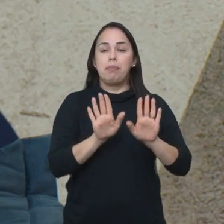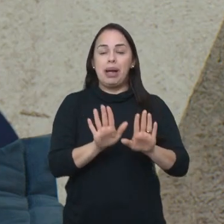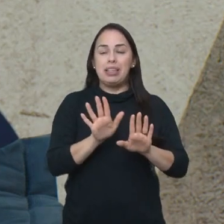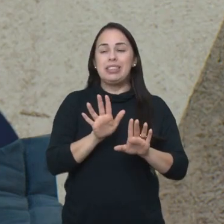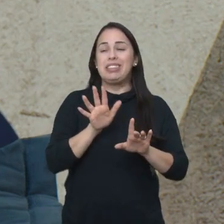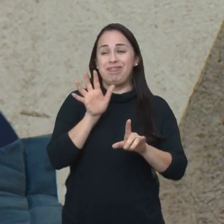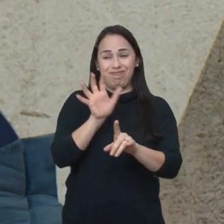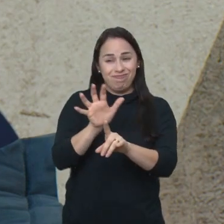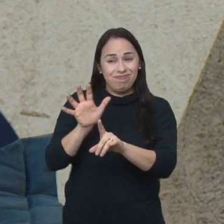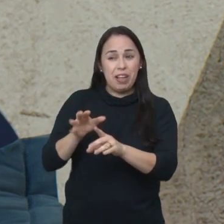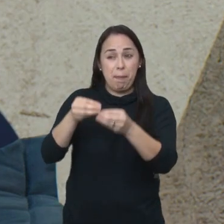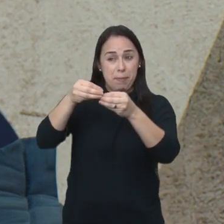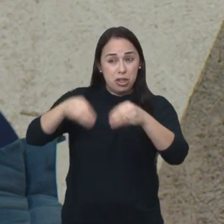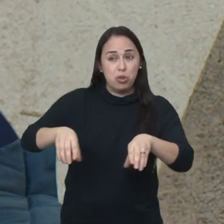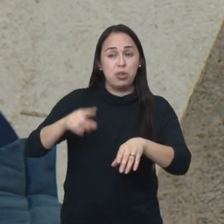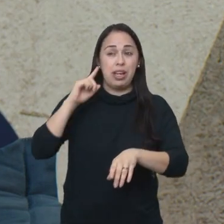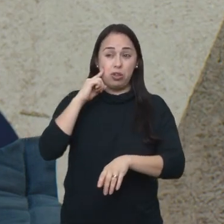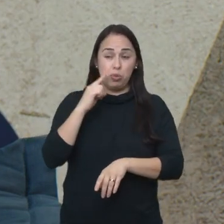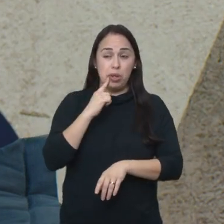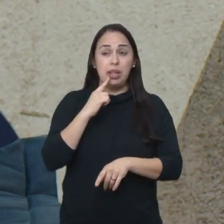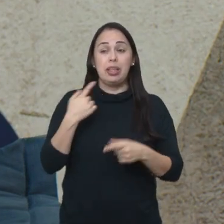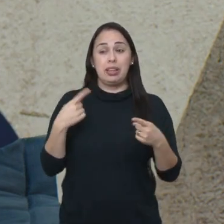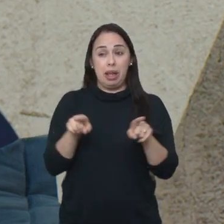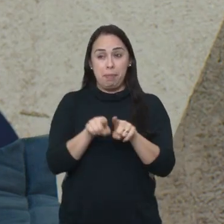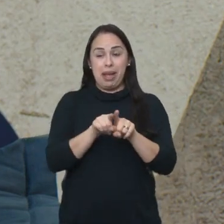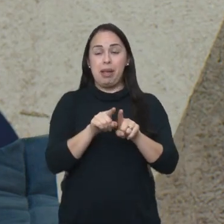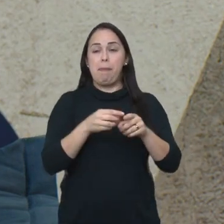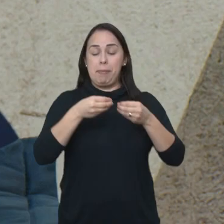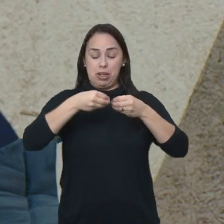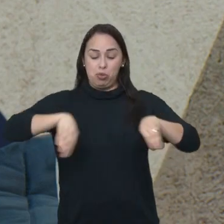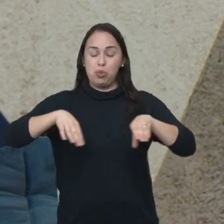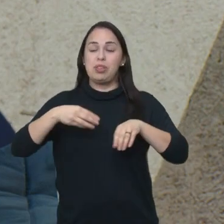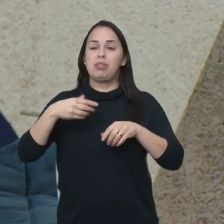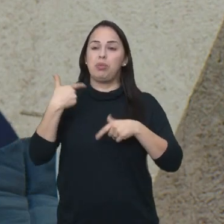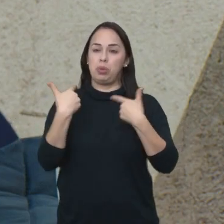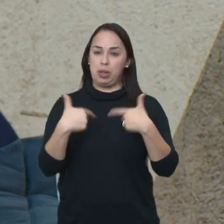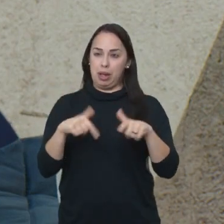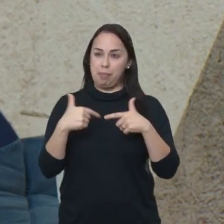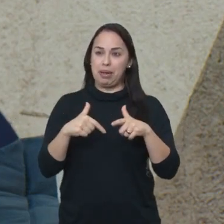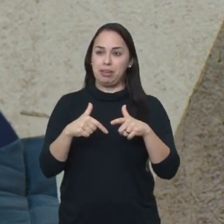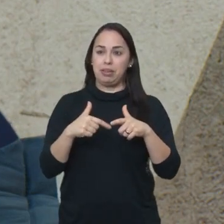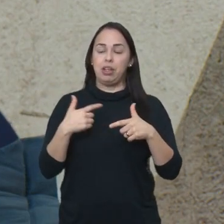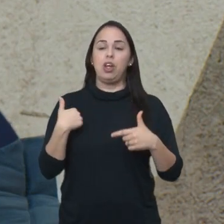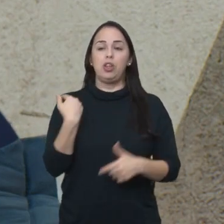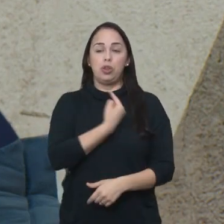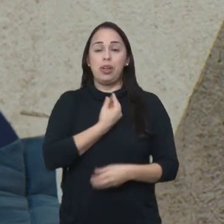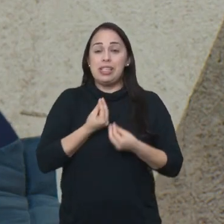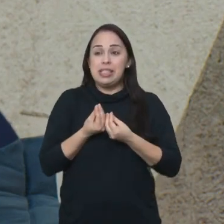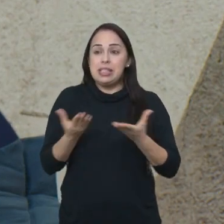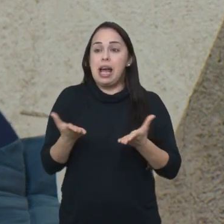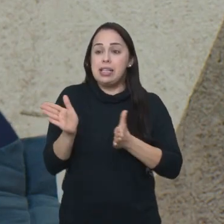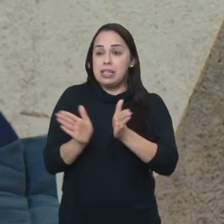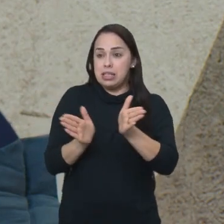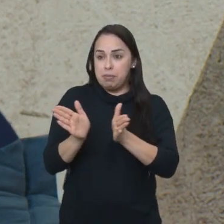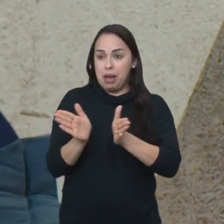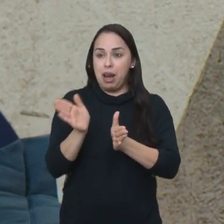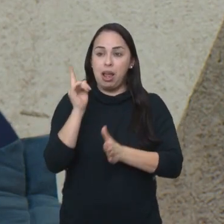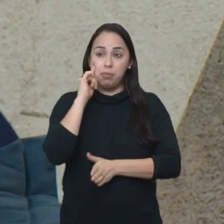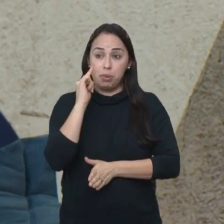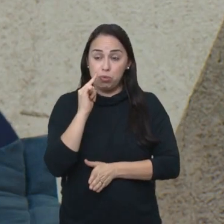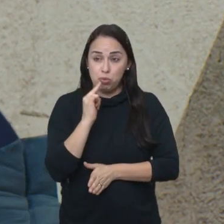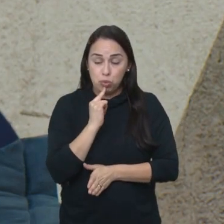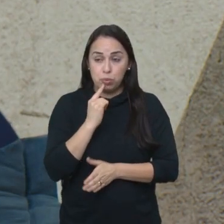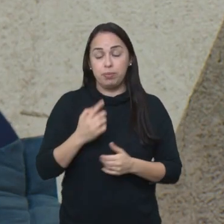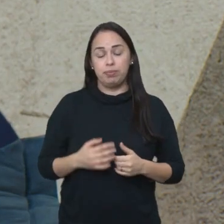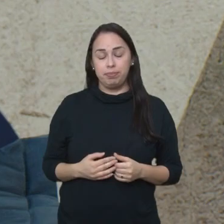impacta na vida dos surdos e impacta no nosso trabalho, porque o nosso trabalho é garantir e promover acessibilidade para as pessoas